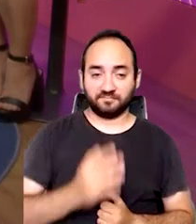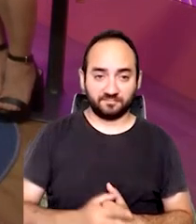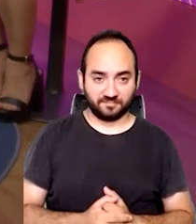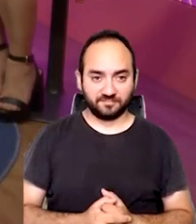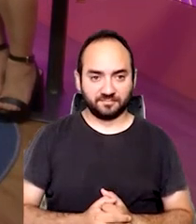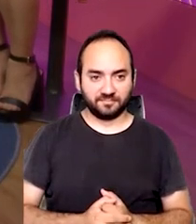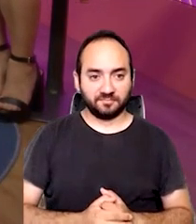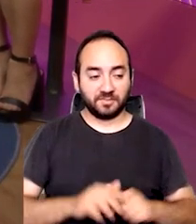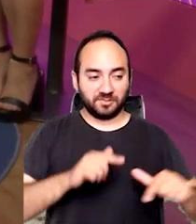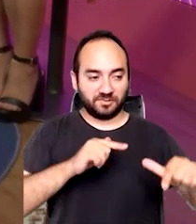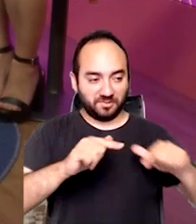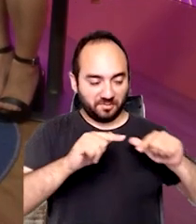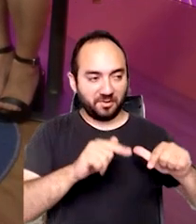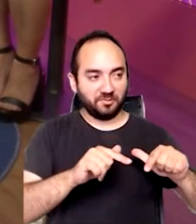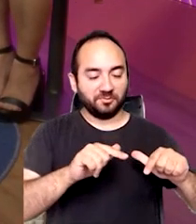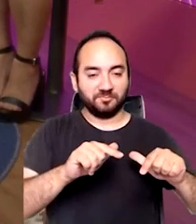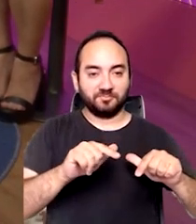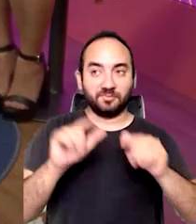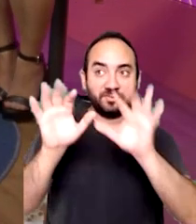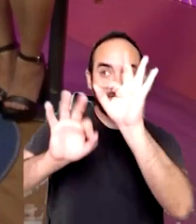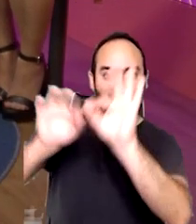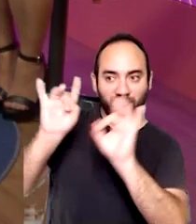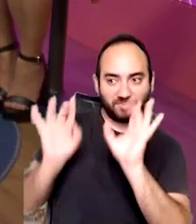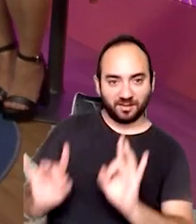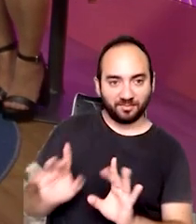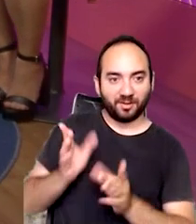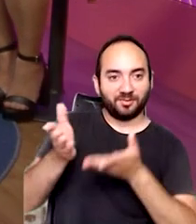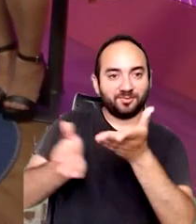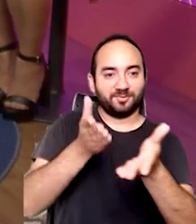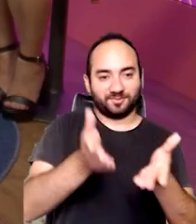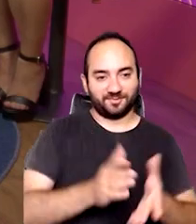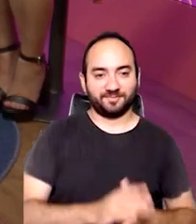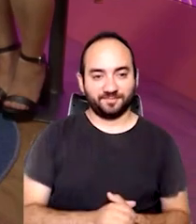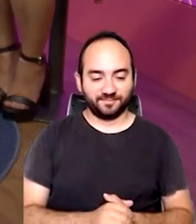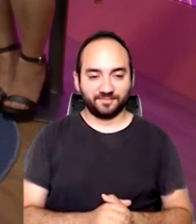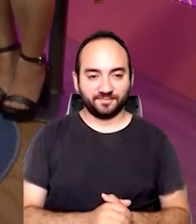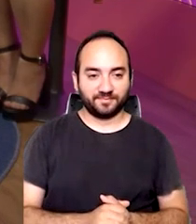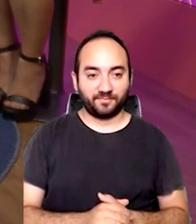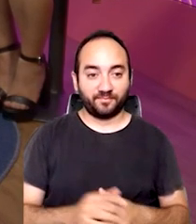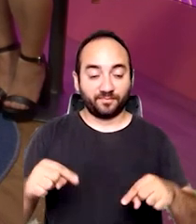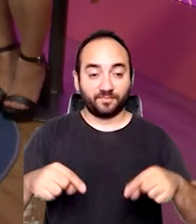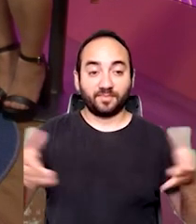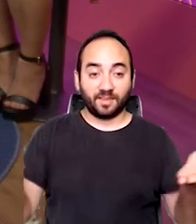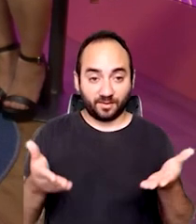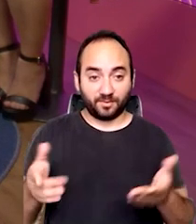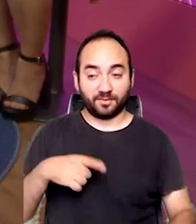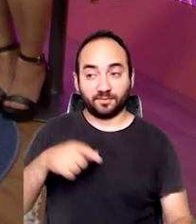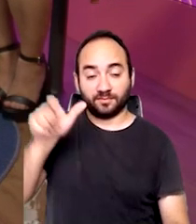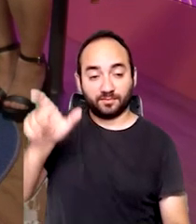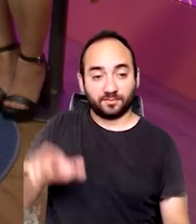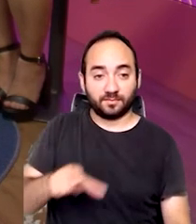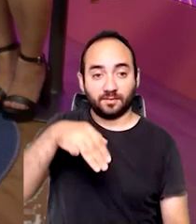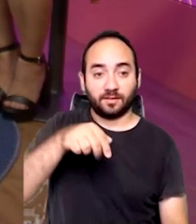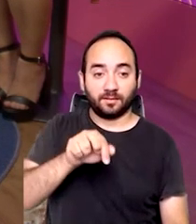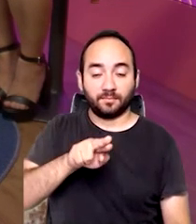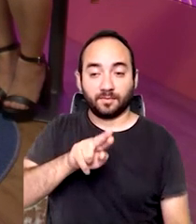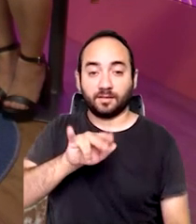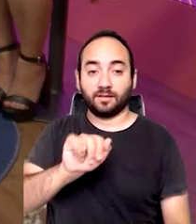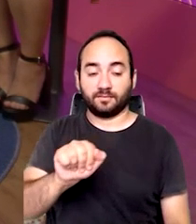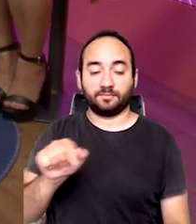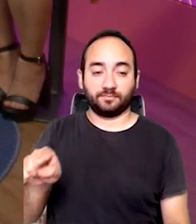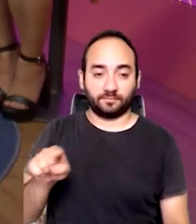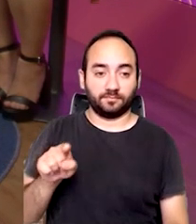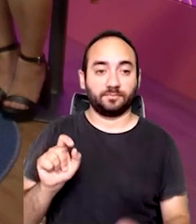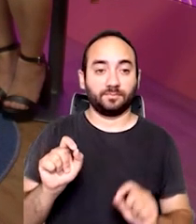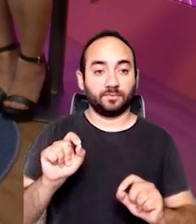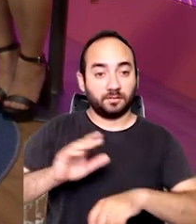bacana diarista das Estrelas eh nós estamos aqui também com a Maria Paula